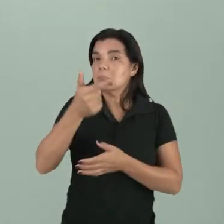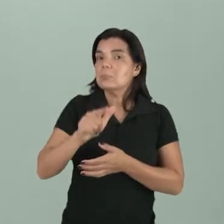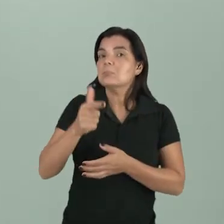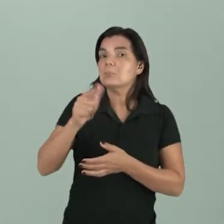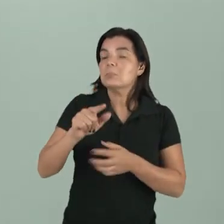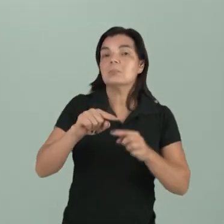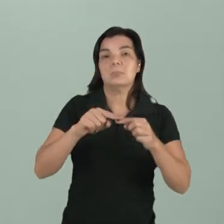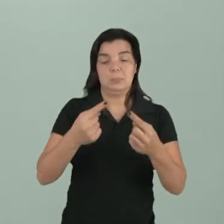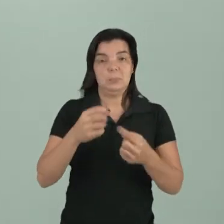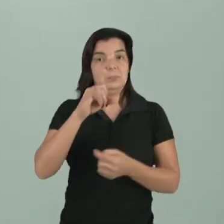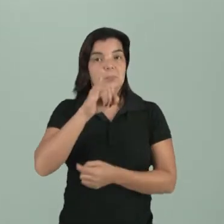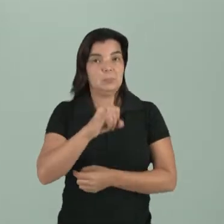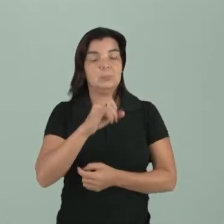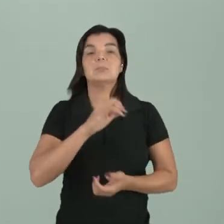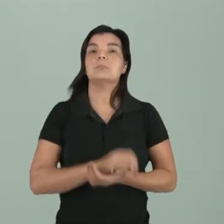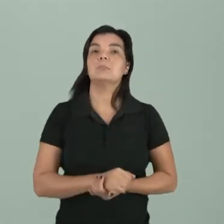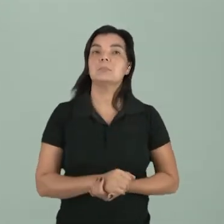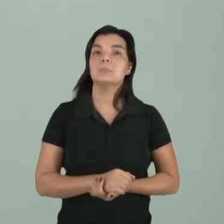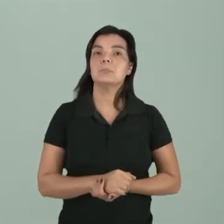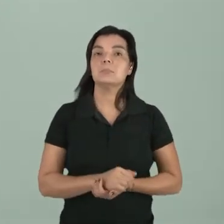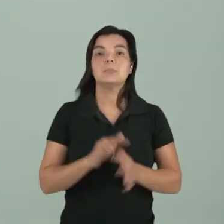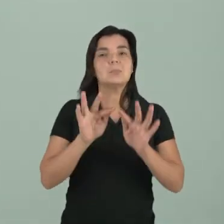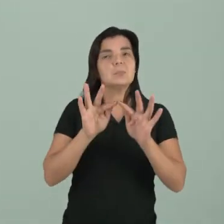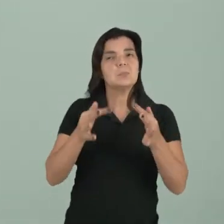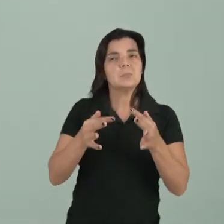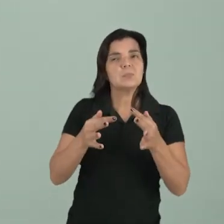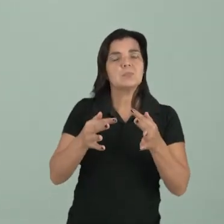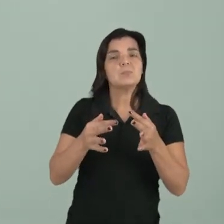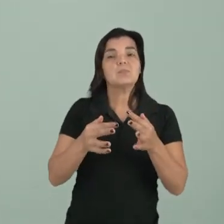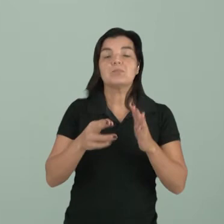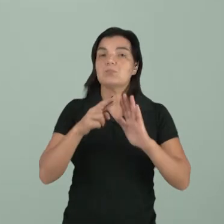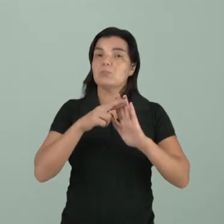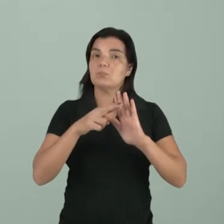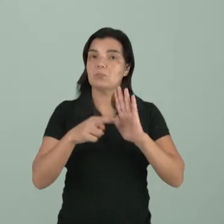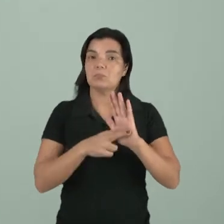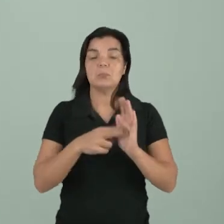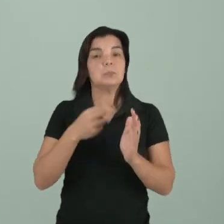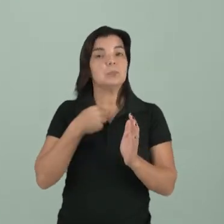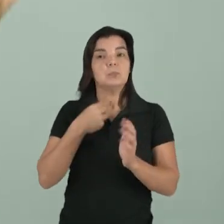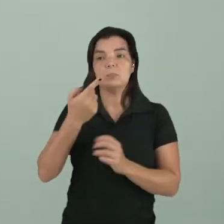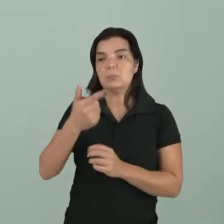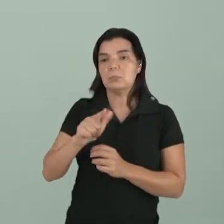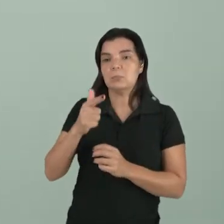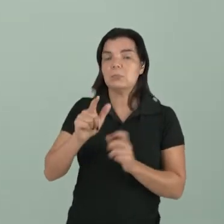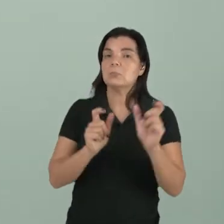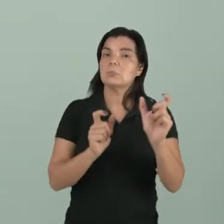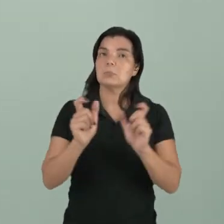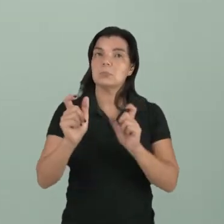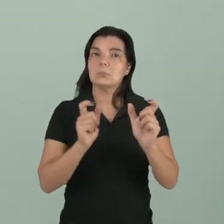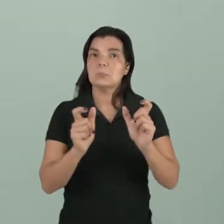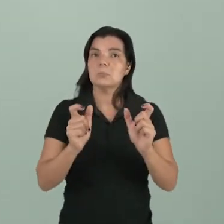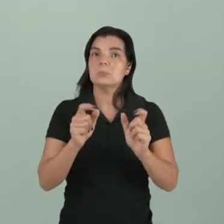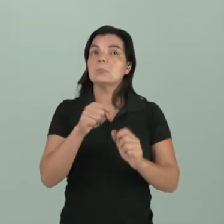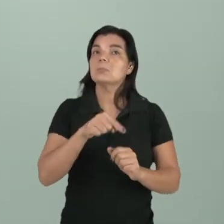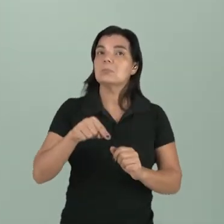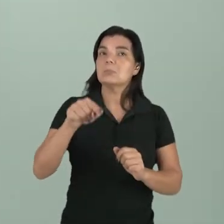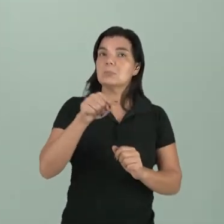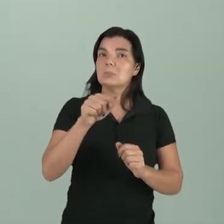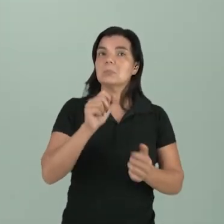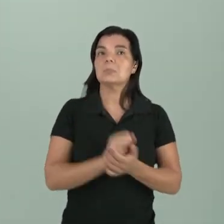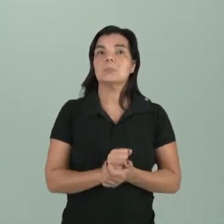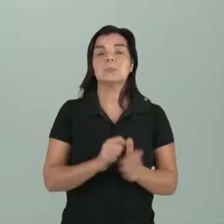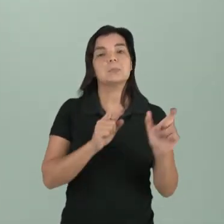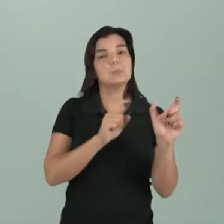ser repetida. Então, se você simplesmente se pegar a regra que eu não posso sair repetindo palavras,